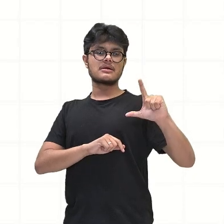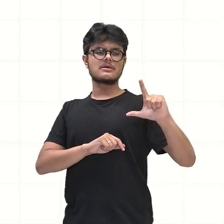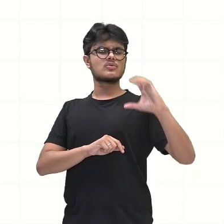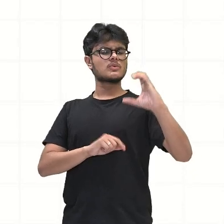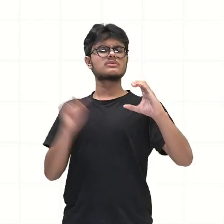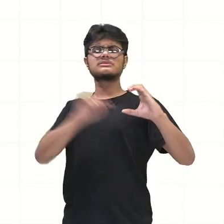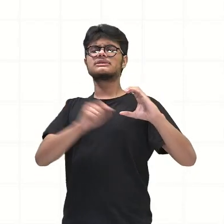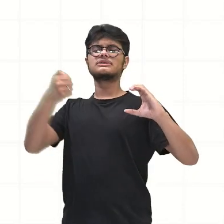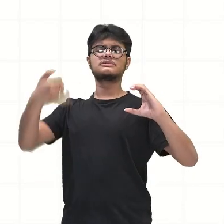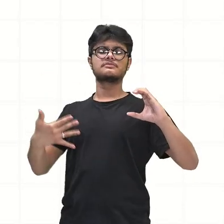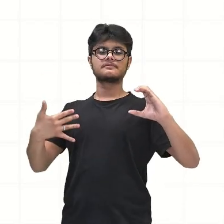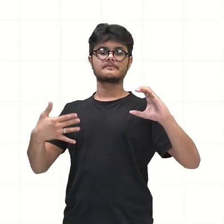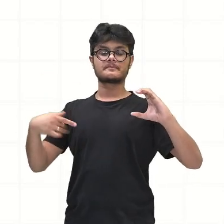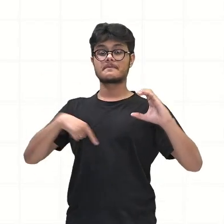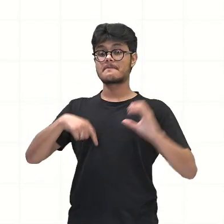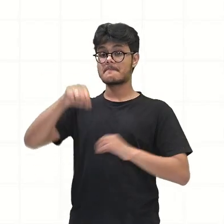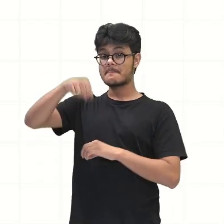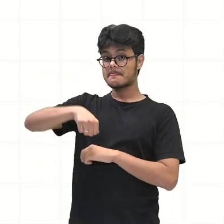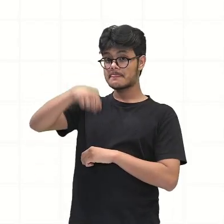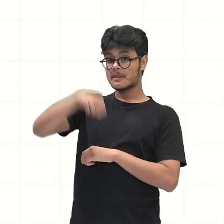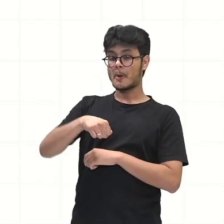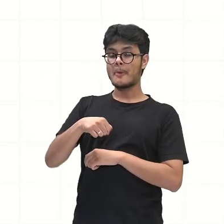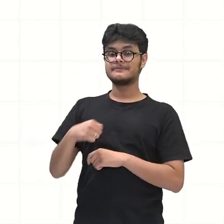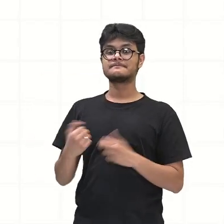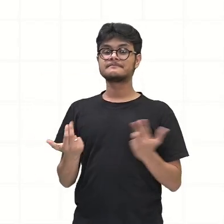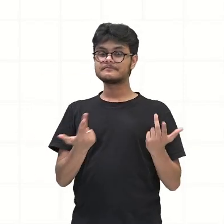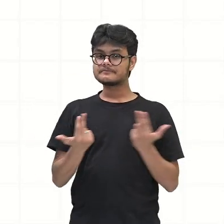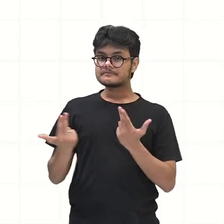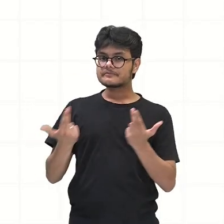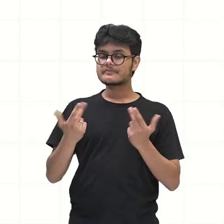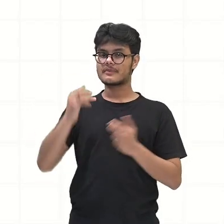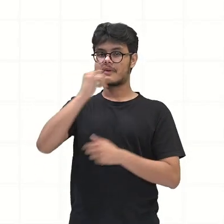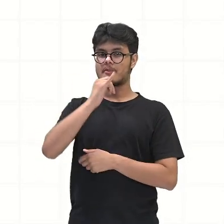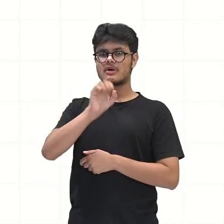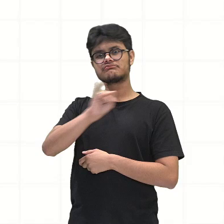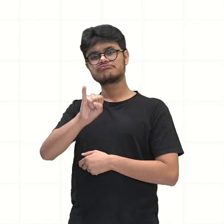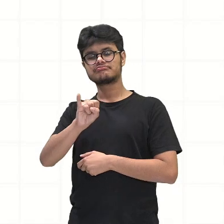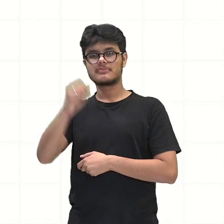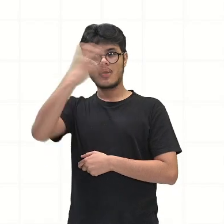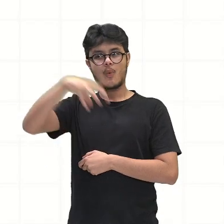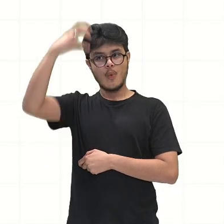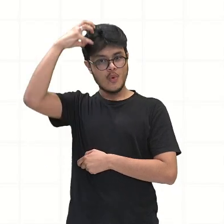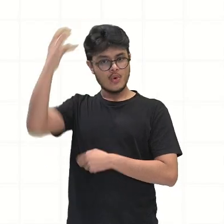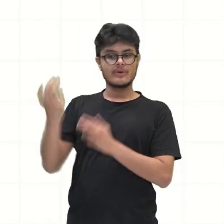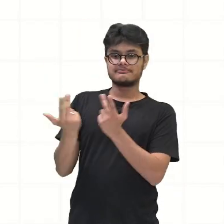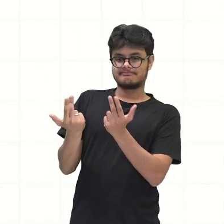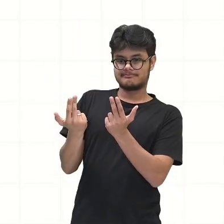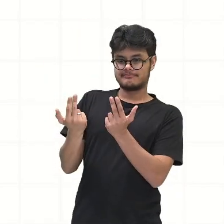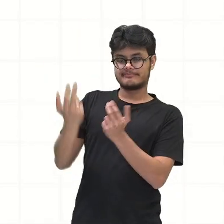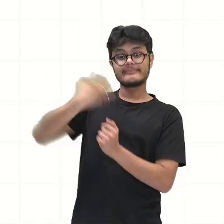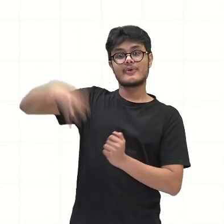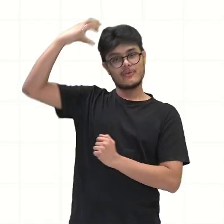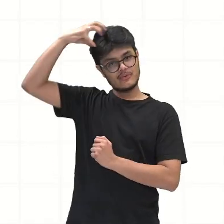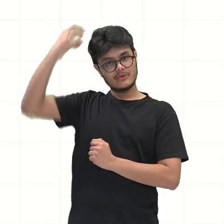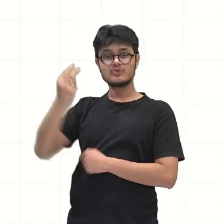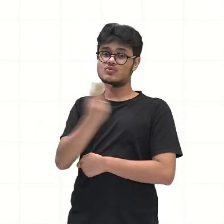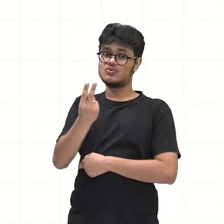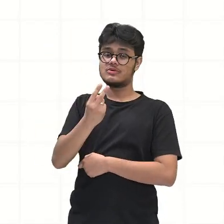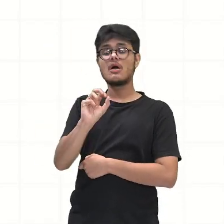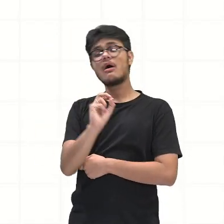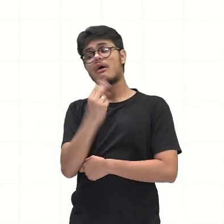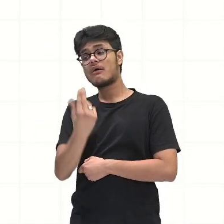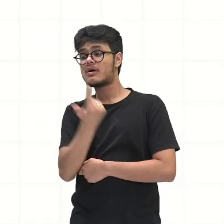seguinte: aparecer faces iguais. Então, ou eu vou querer que apareça 2 caras ou